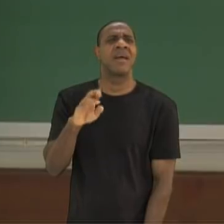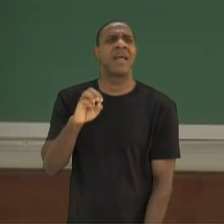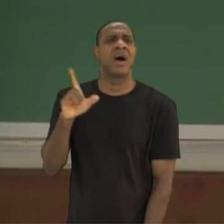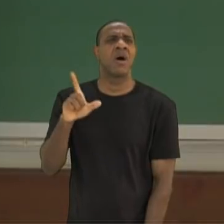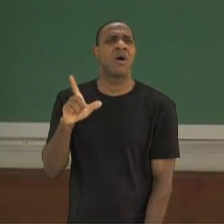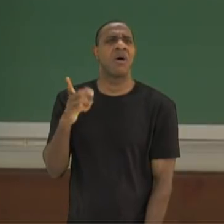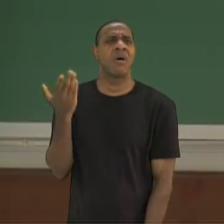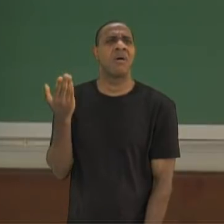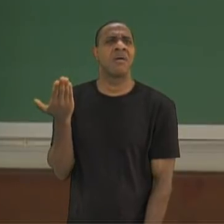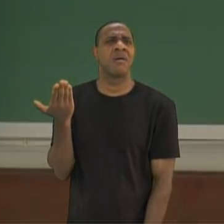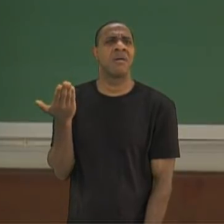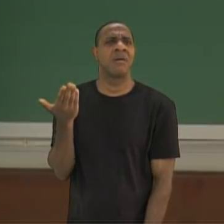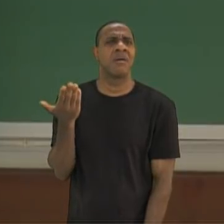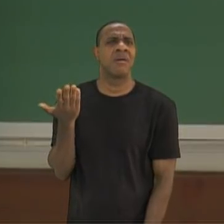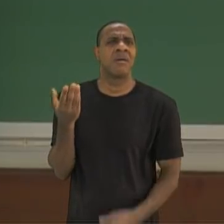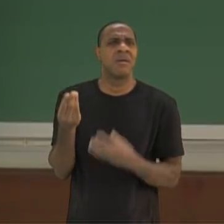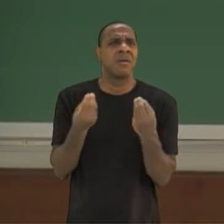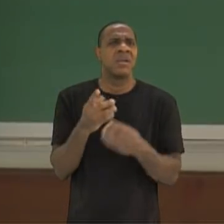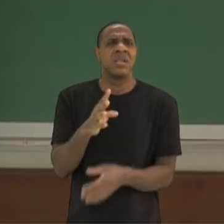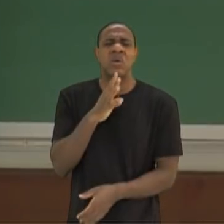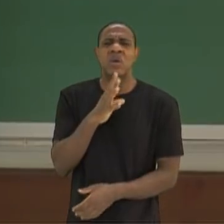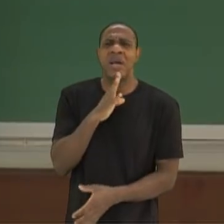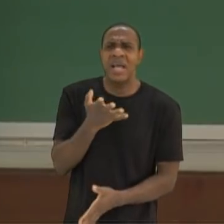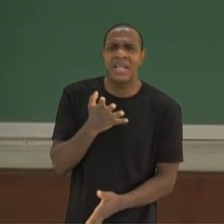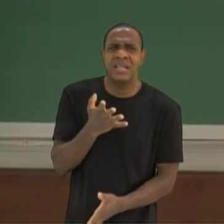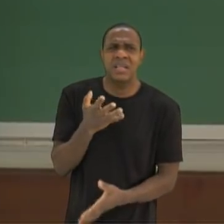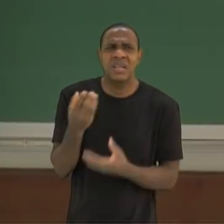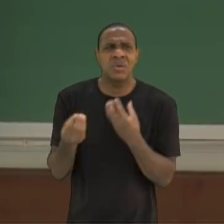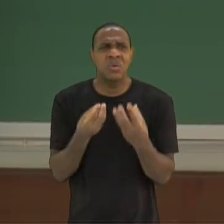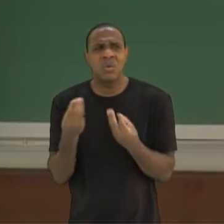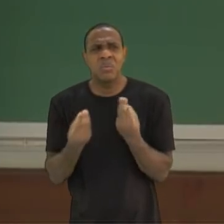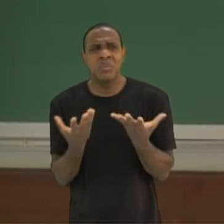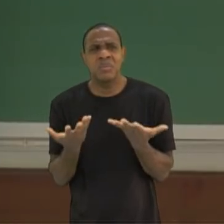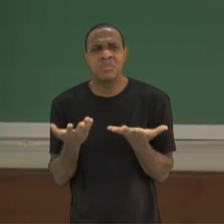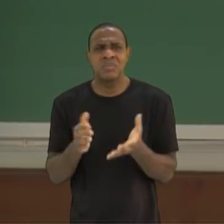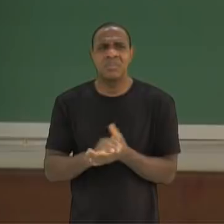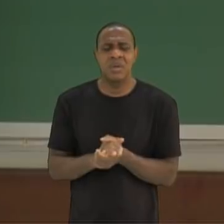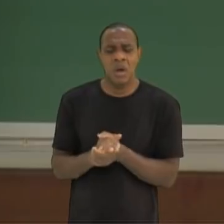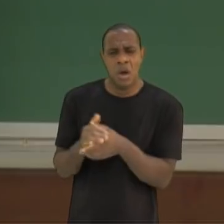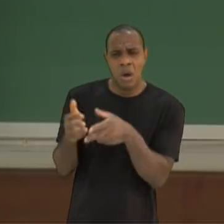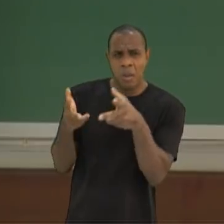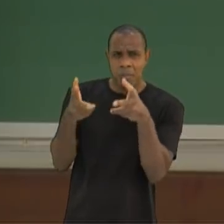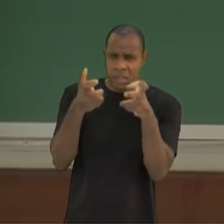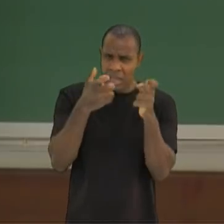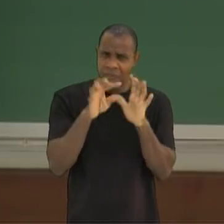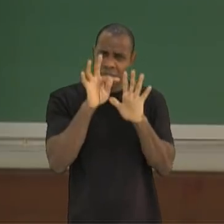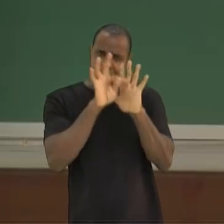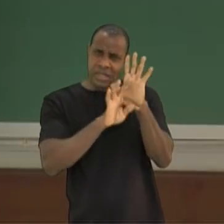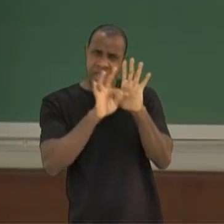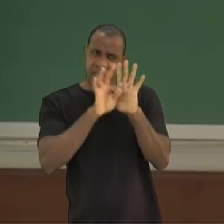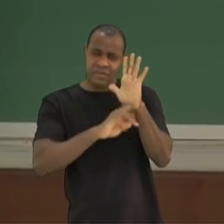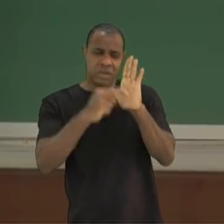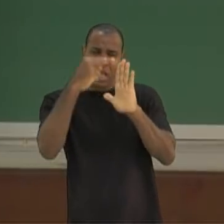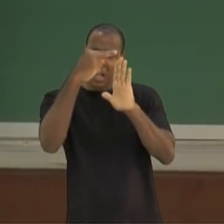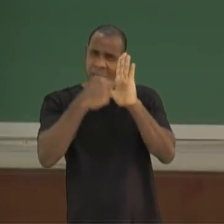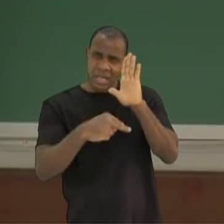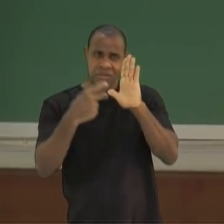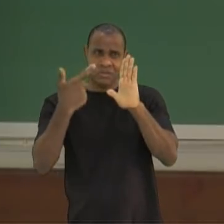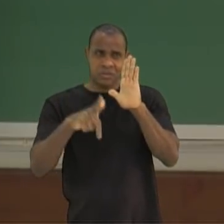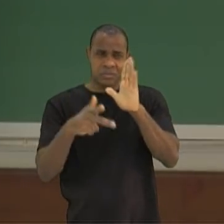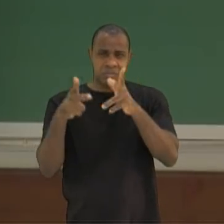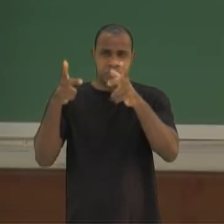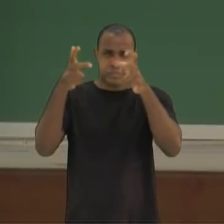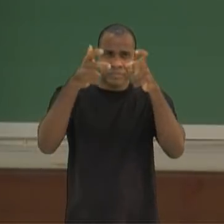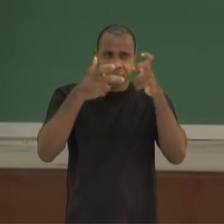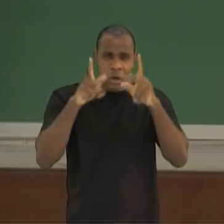dele? Conhece? Tem a ideia de quem seria? Então, observa o texto, mesma coisa.